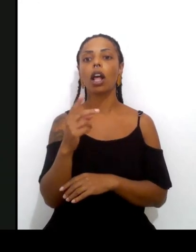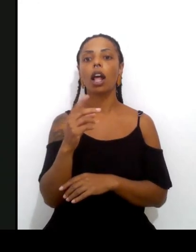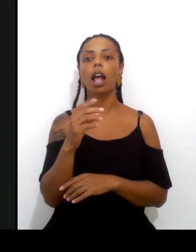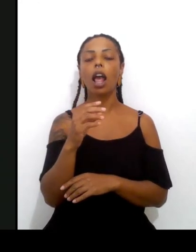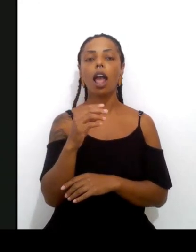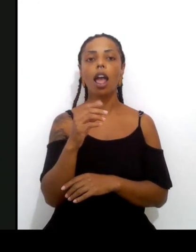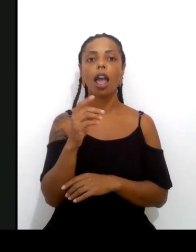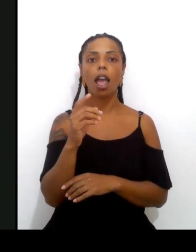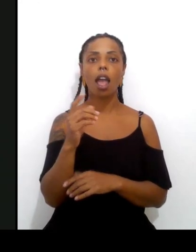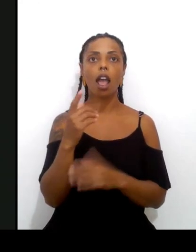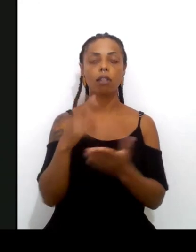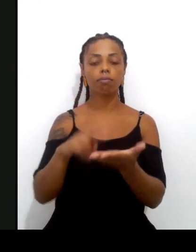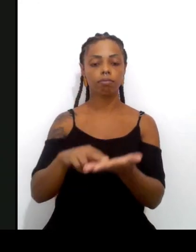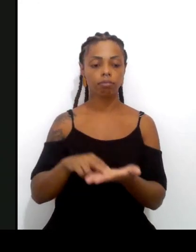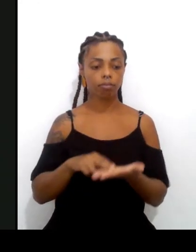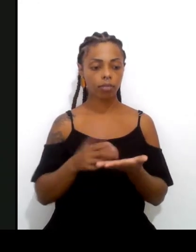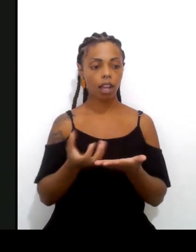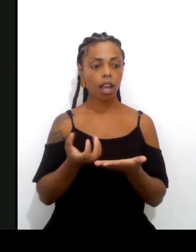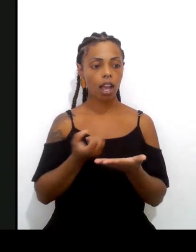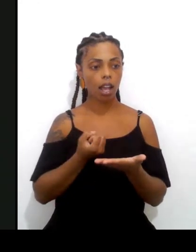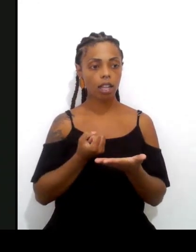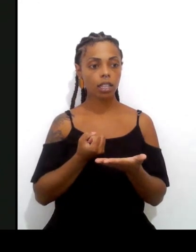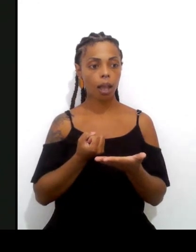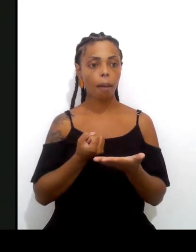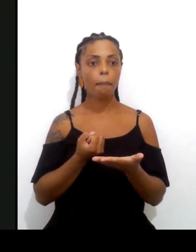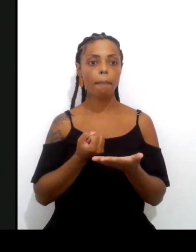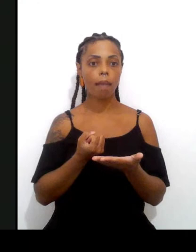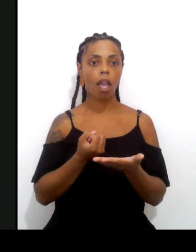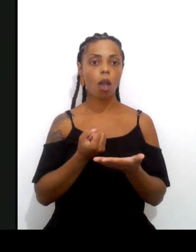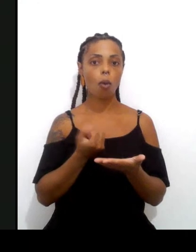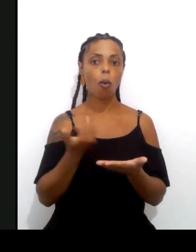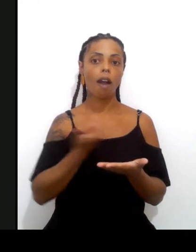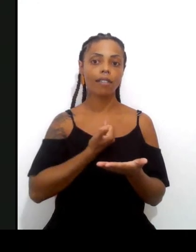informando que Lace havia falecido então